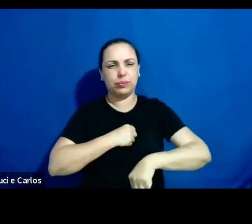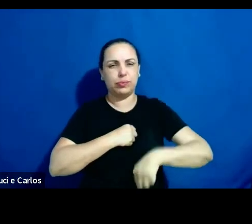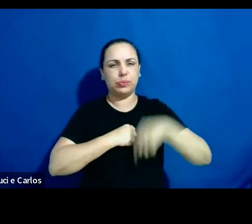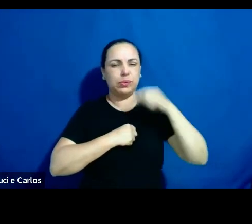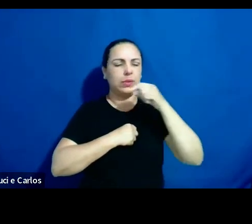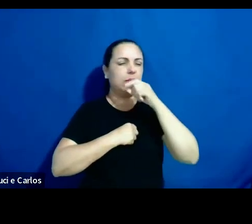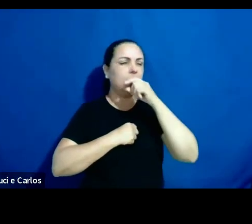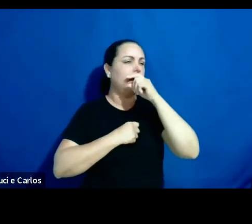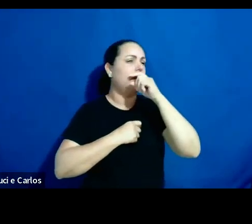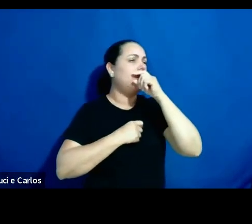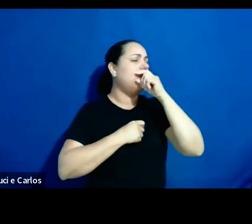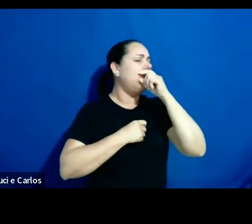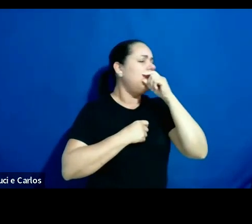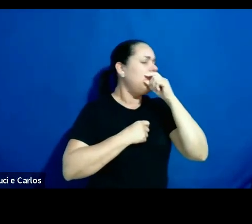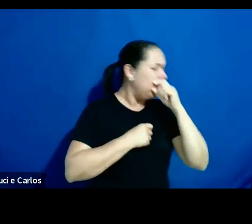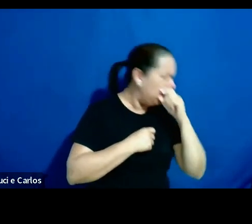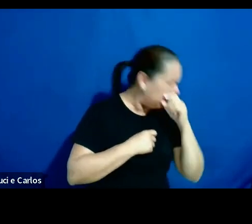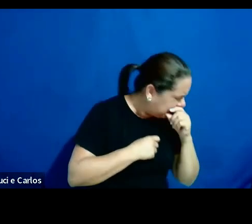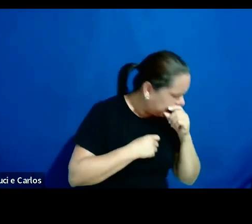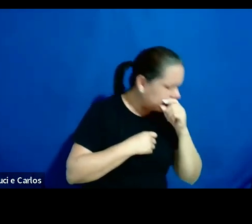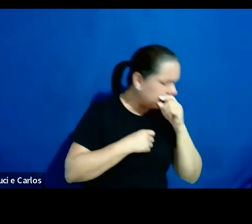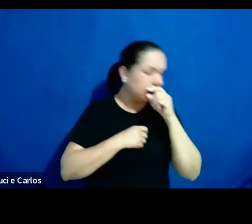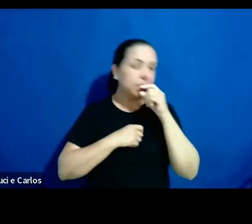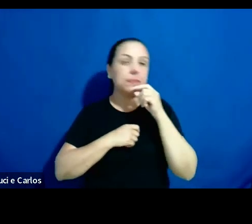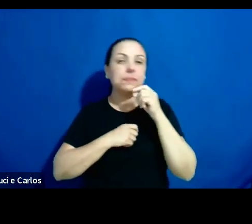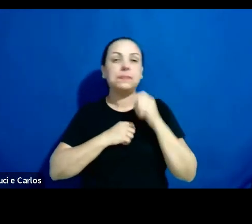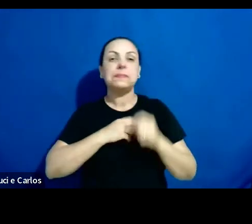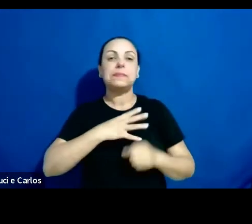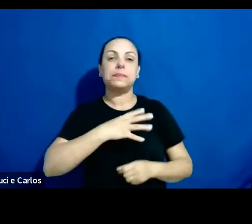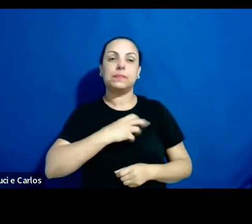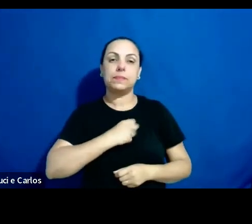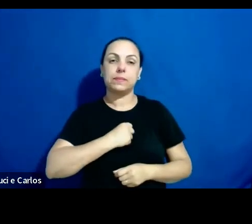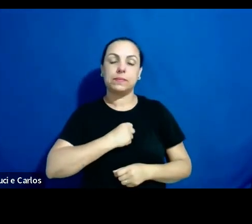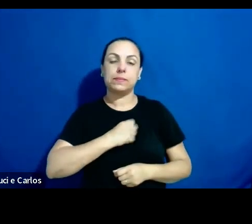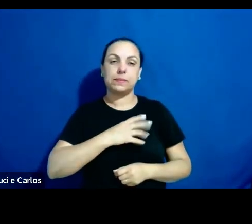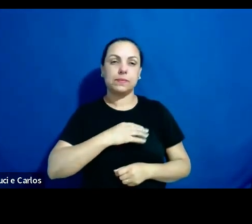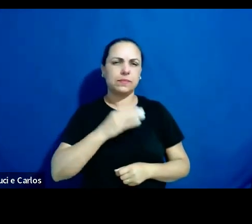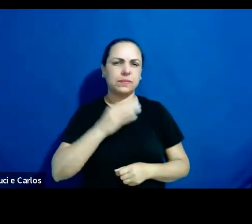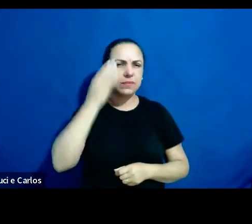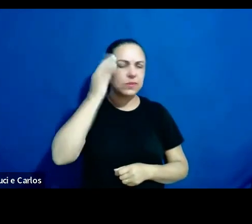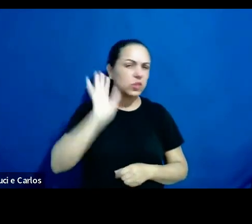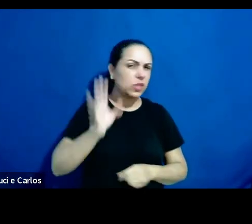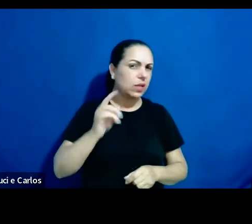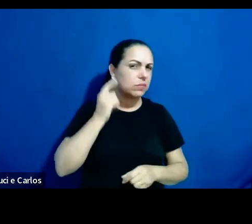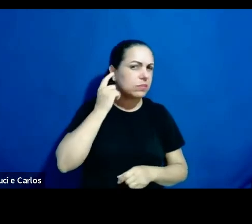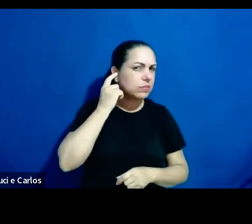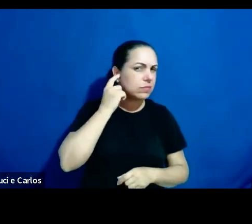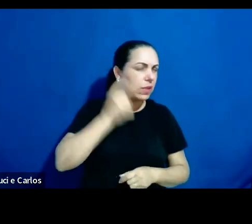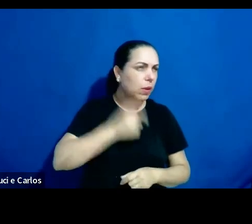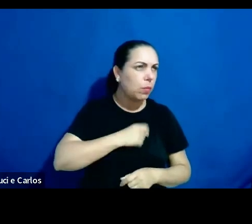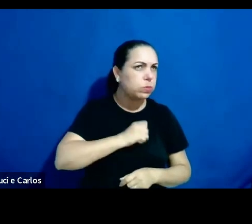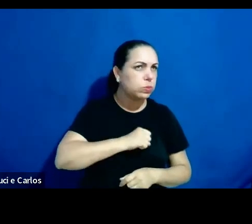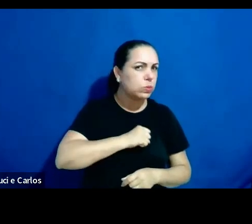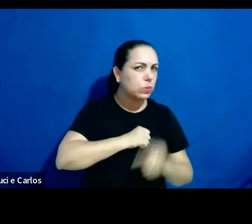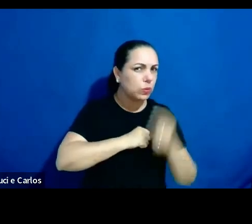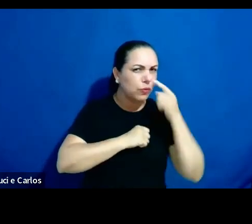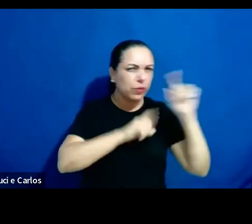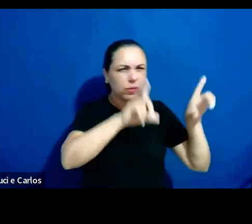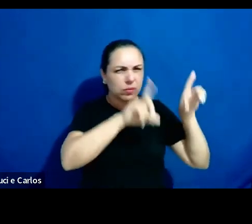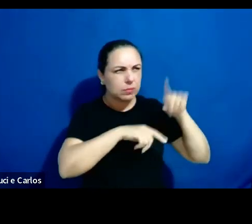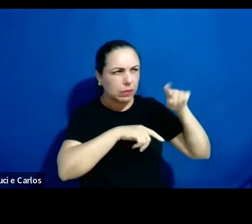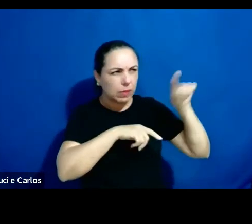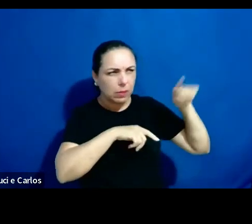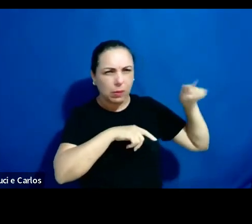receber. Venha, tome, venha, tome. Você já ouviu o seu coração batendo? Né? E é o que faz o